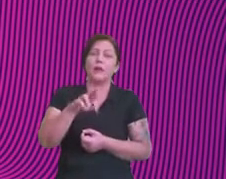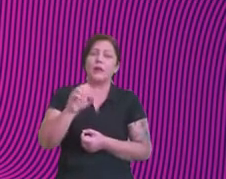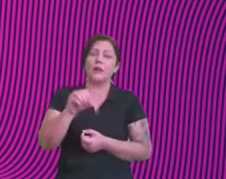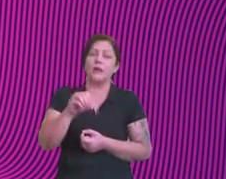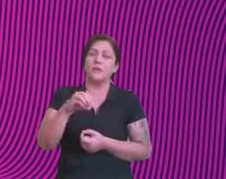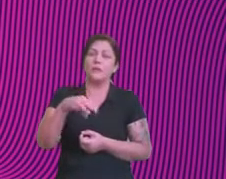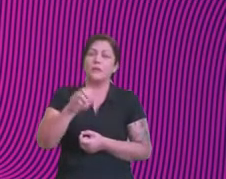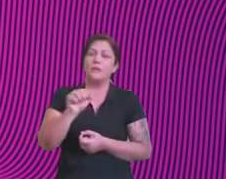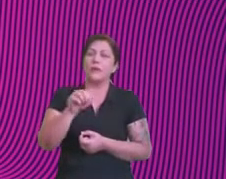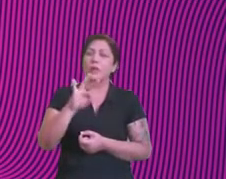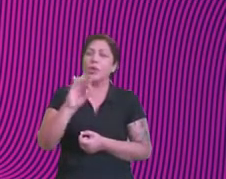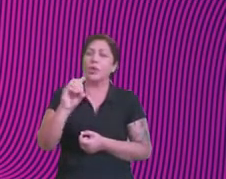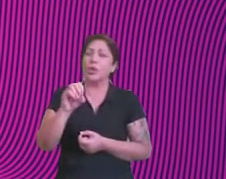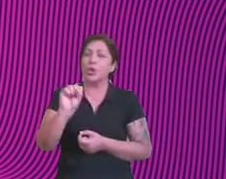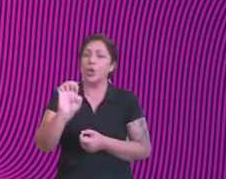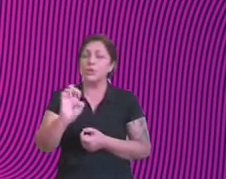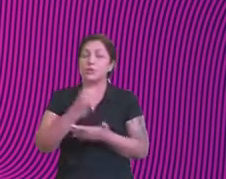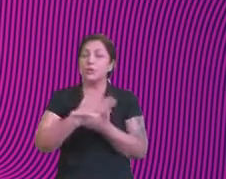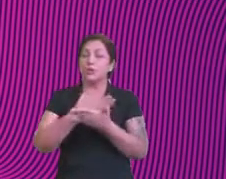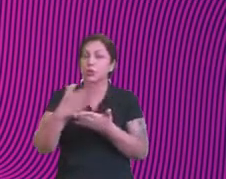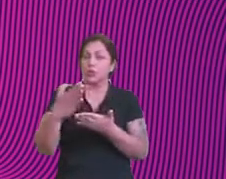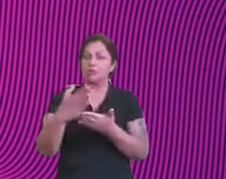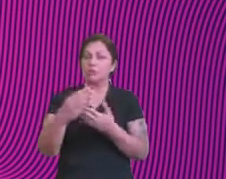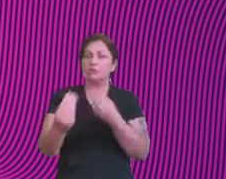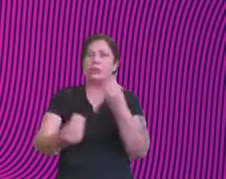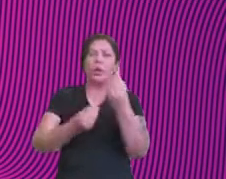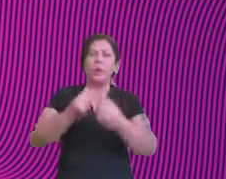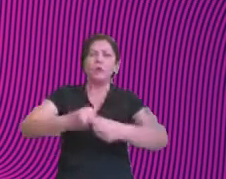que o radiologista nos ajuda em relação a isso?